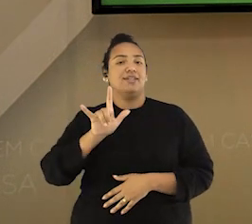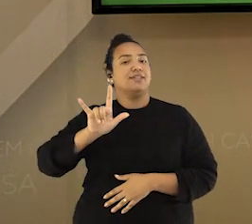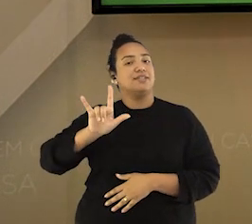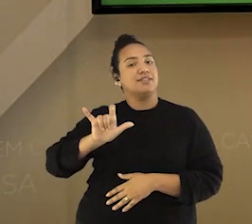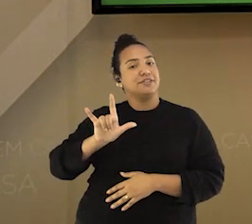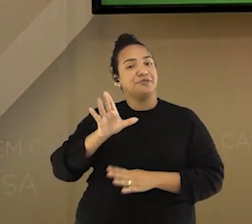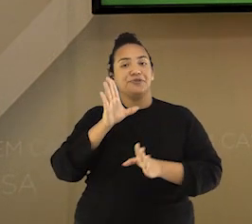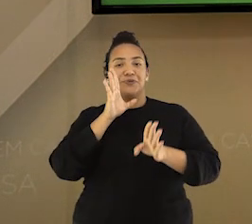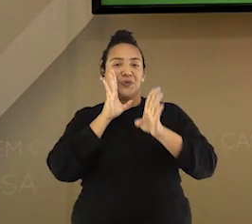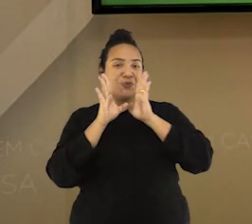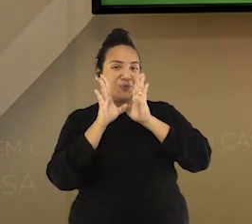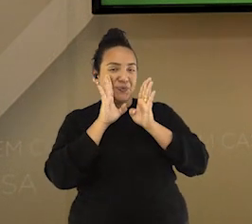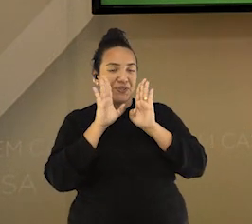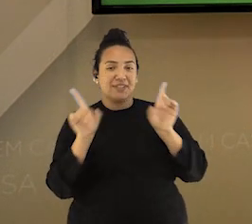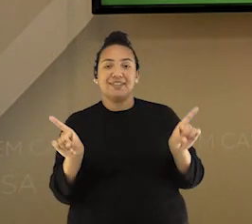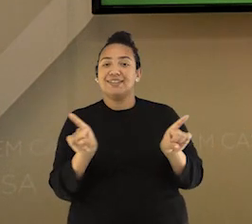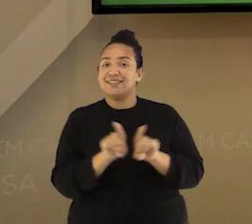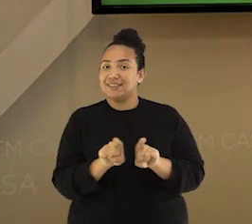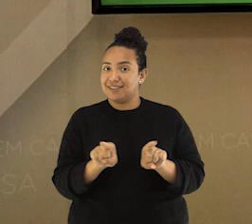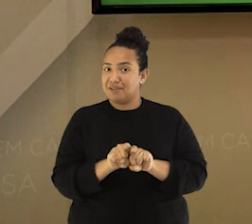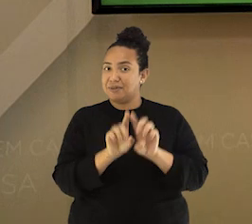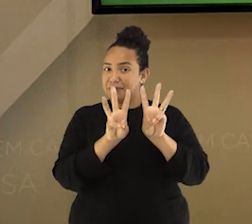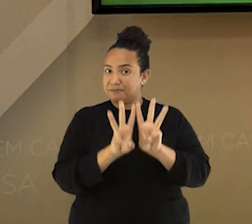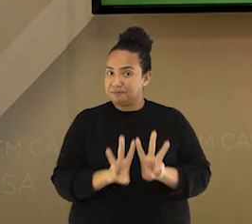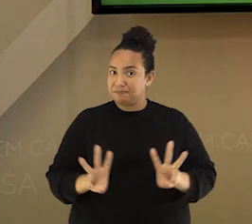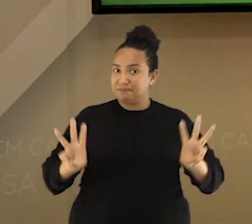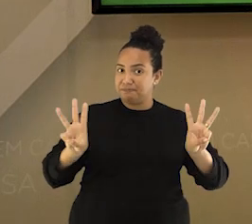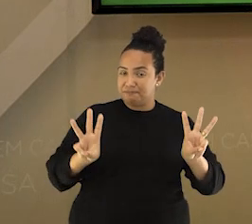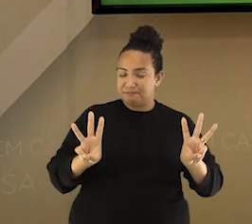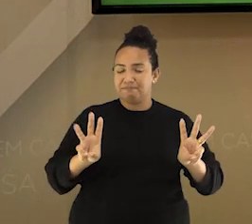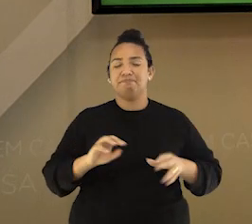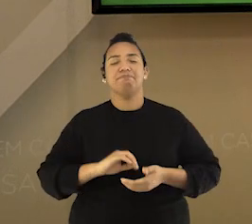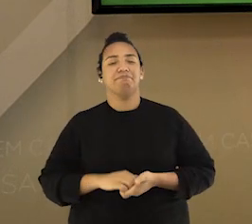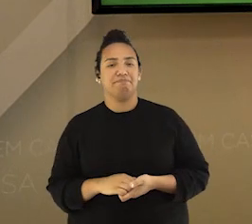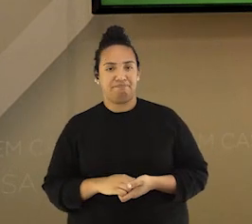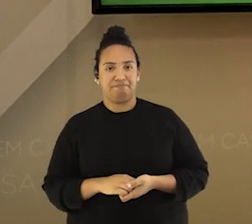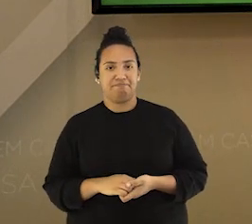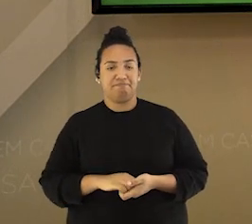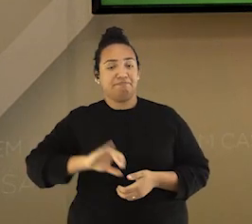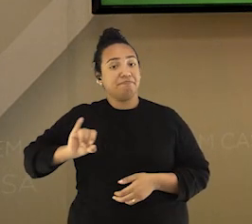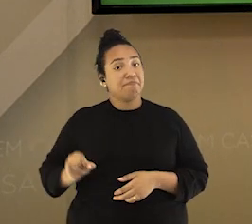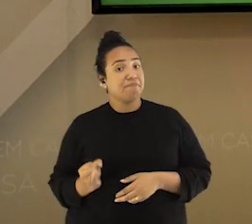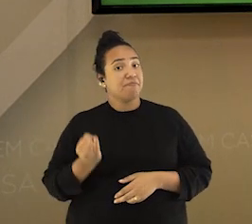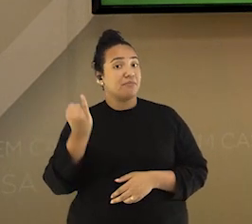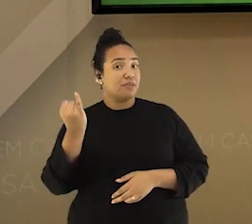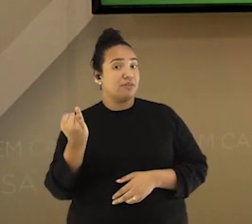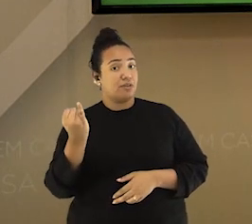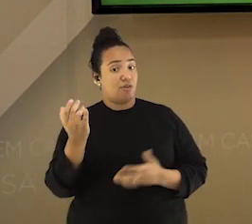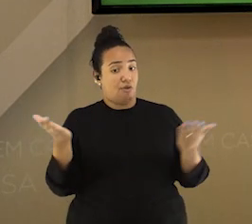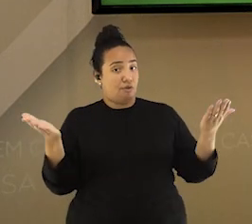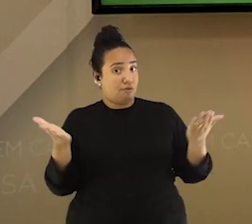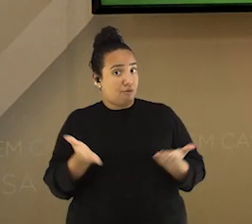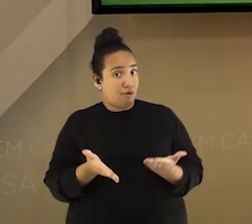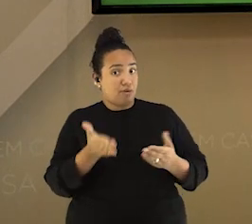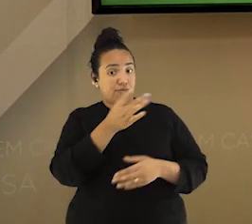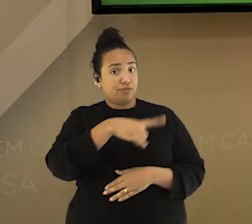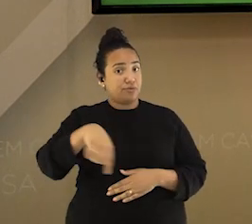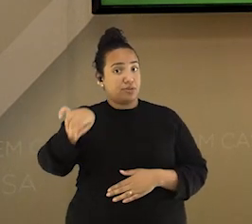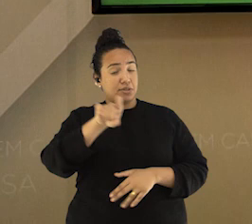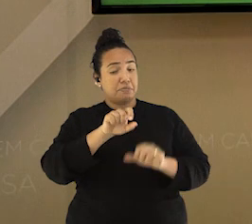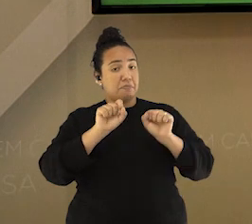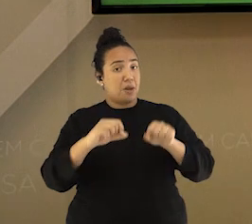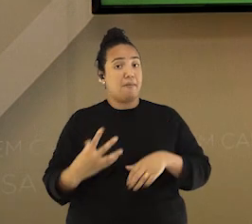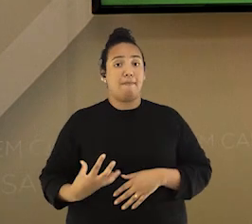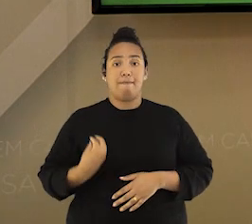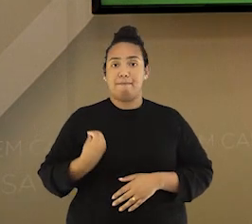Instagram, o Facebook e até mesmo o site do Dever em Casa. Aproveite também neste momento para registrar a